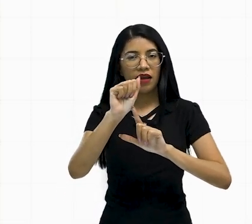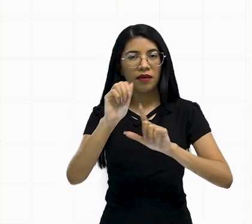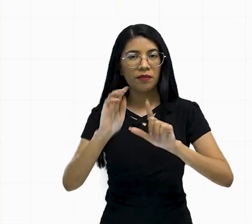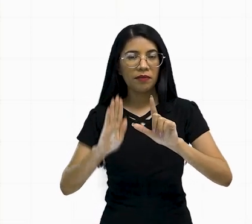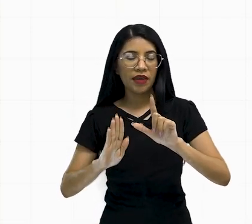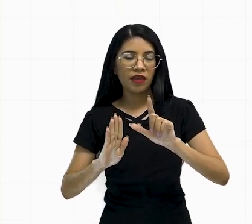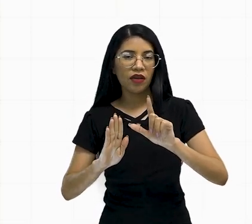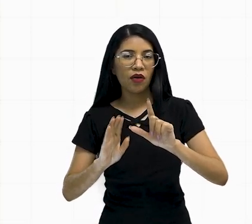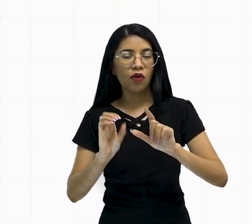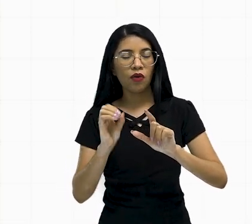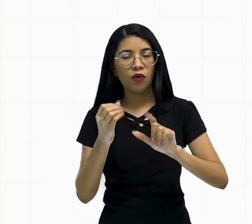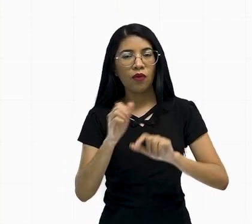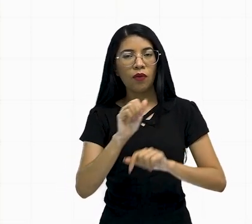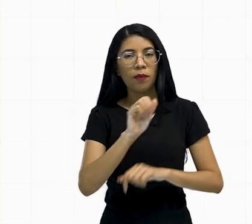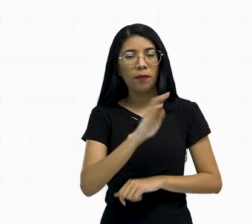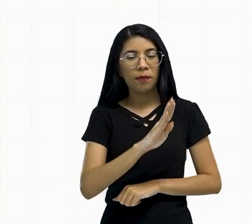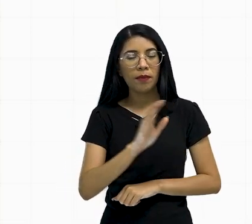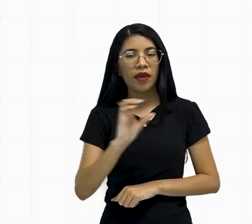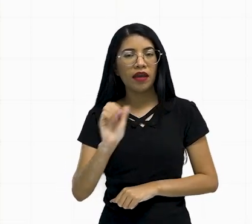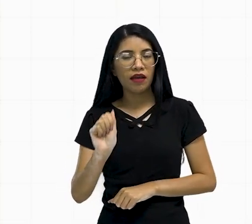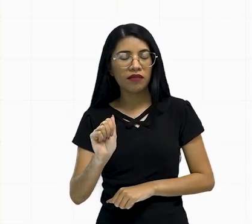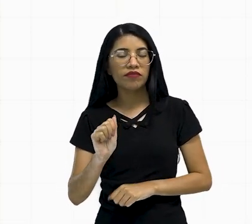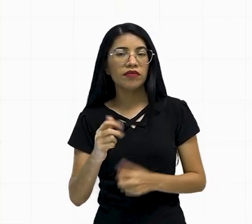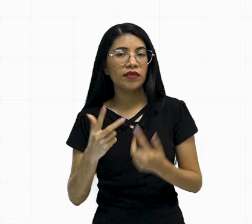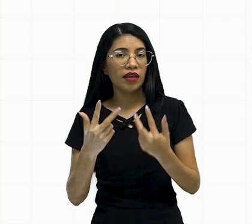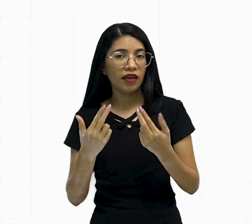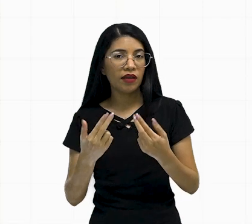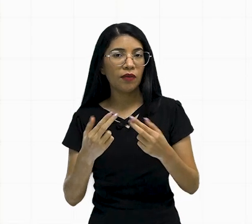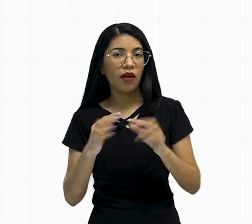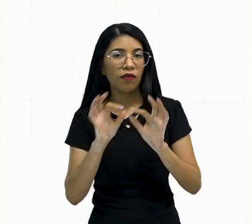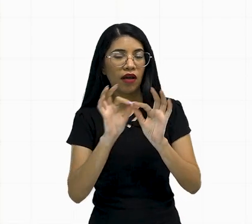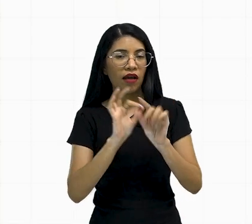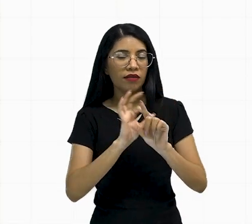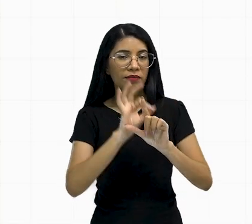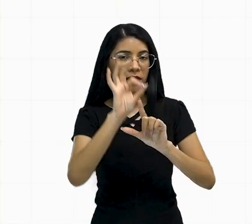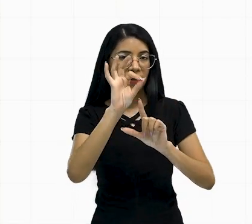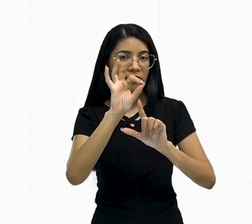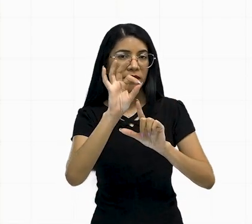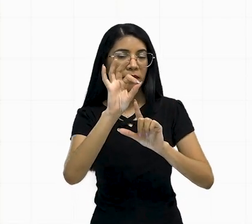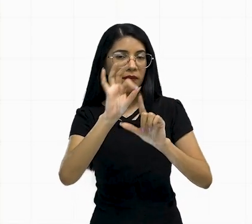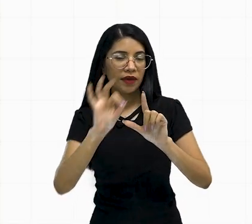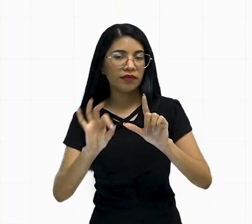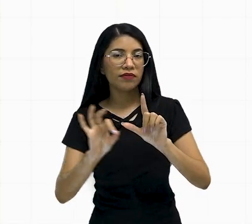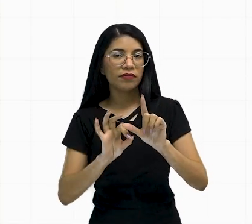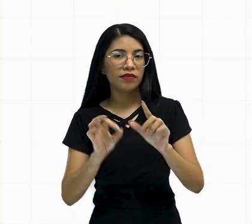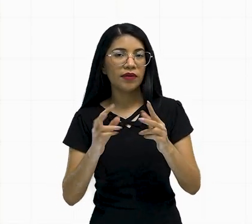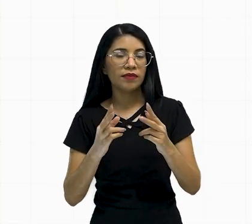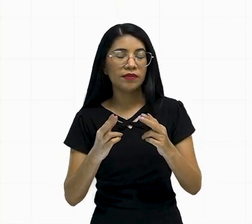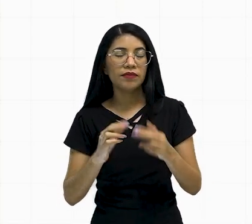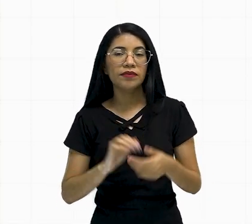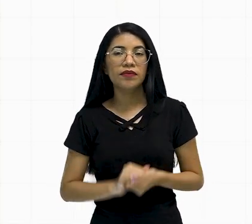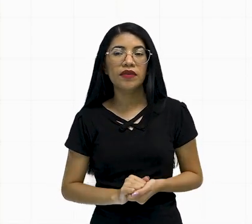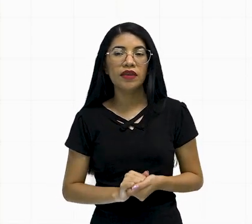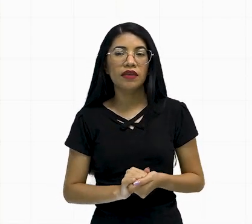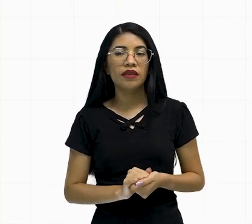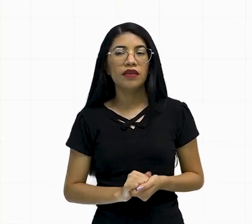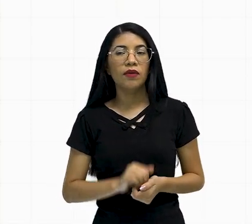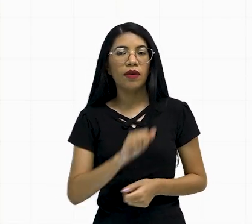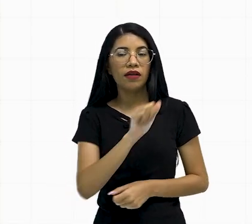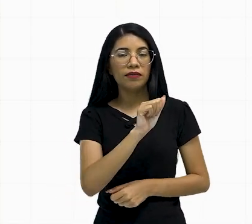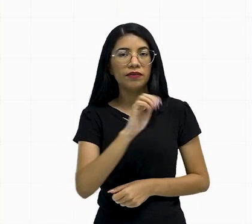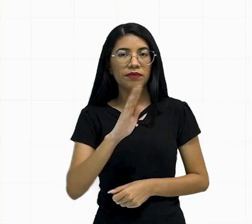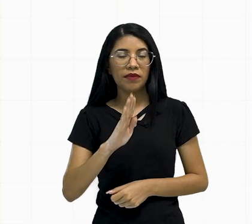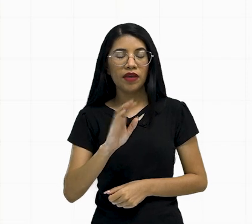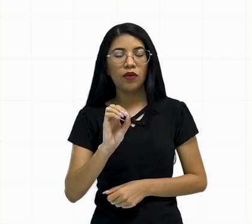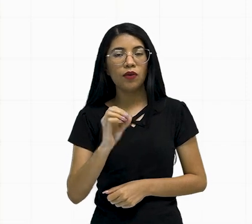BA, estamos tratando do mesmo segmento de reta, ok? Então, o segmento de reta AB ou